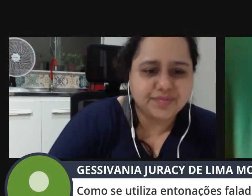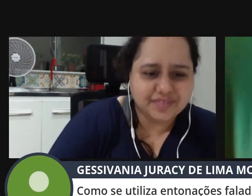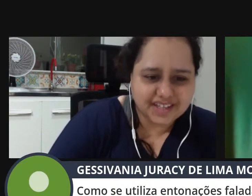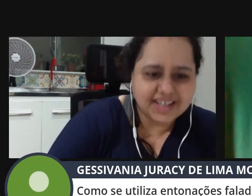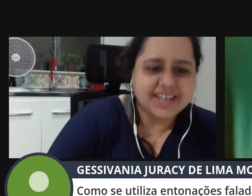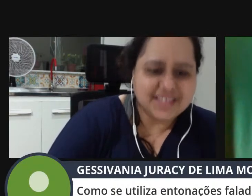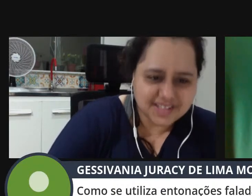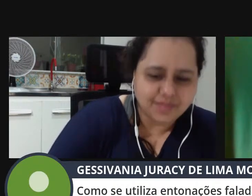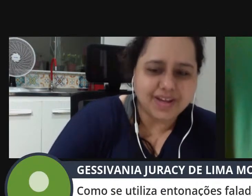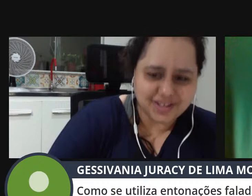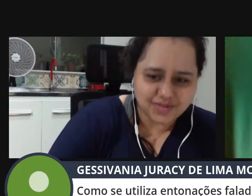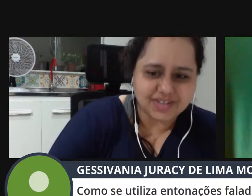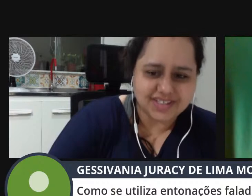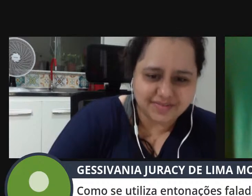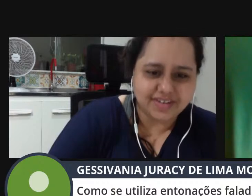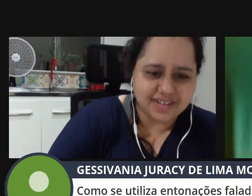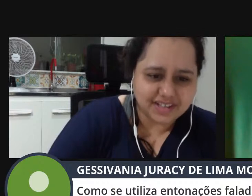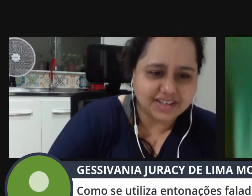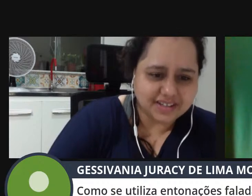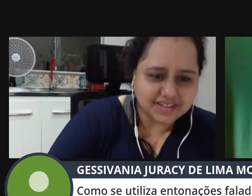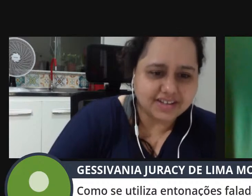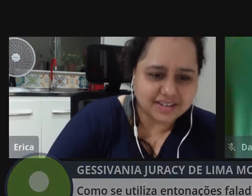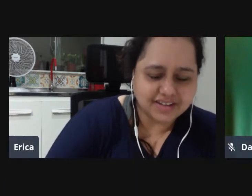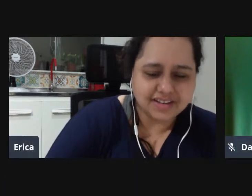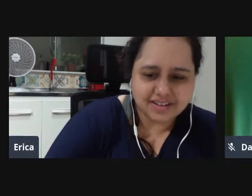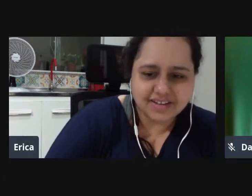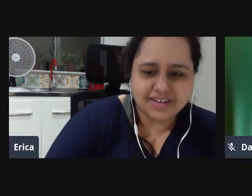Isso. Isso mesmo, Jessivane.